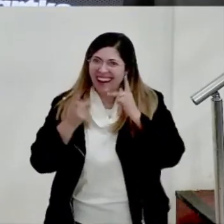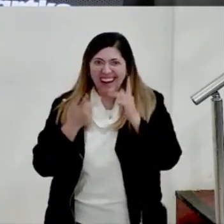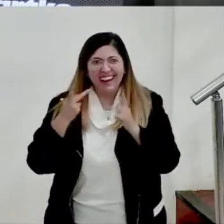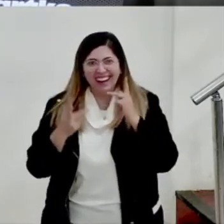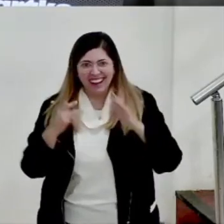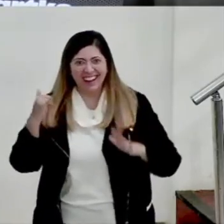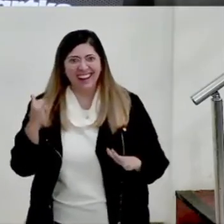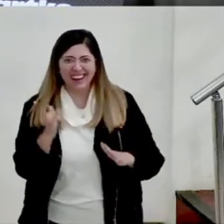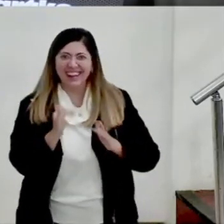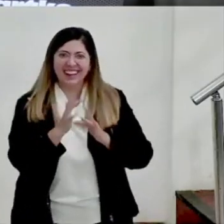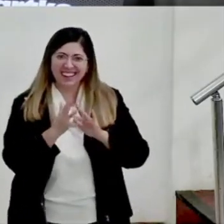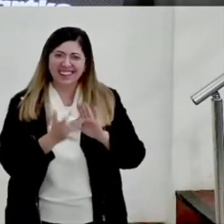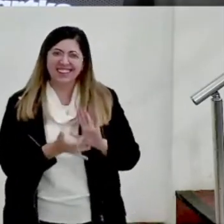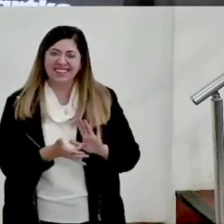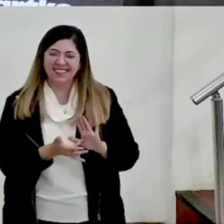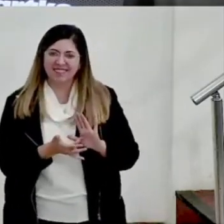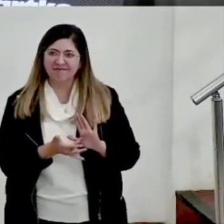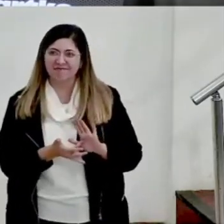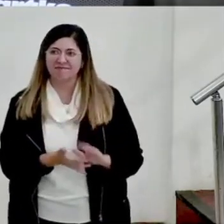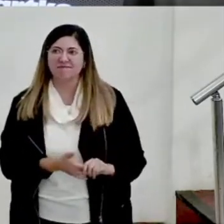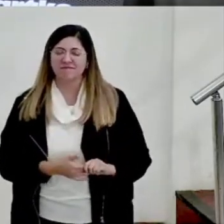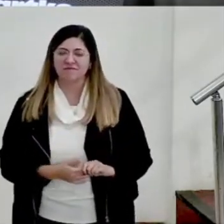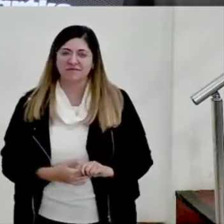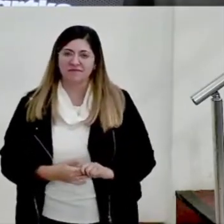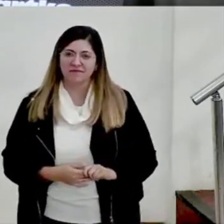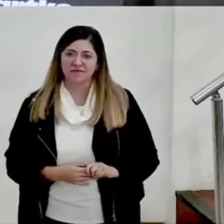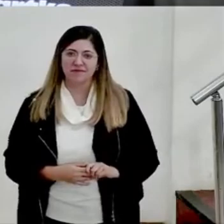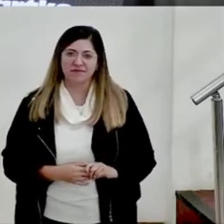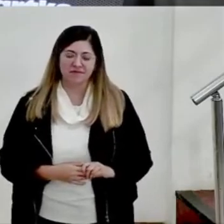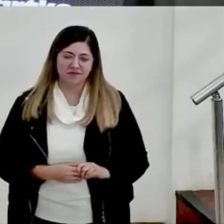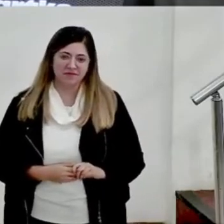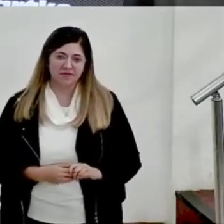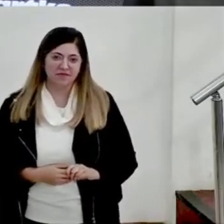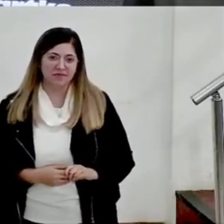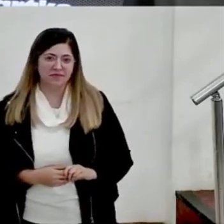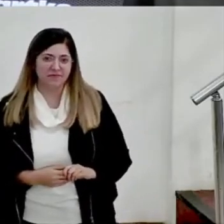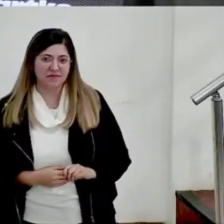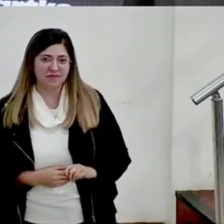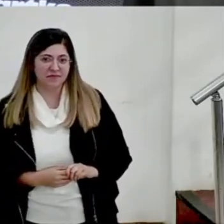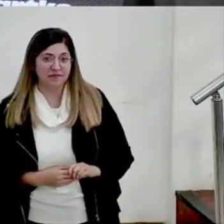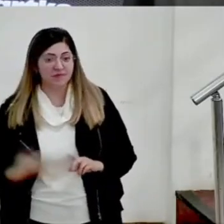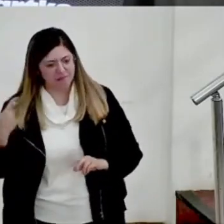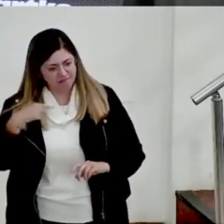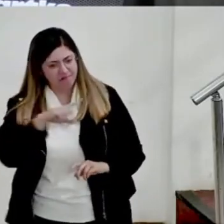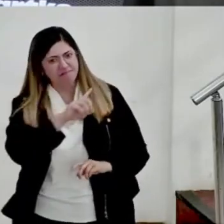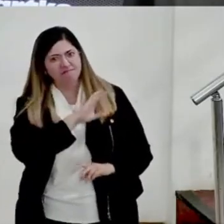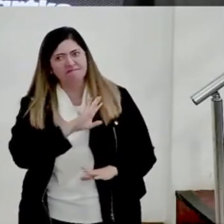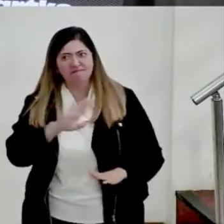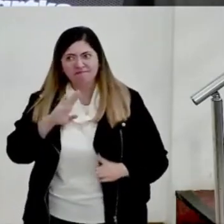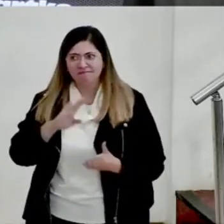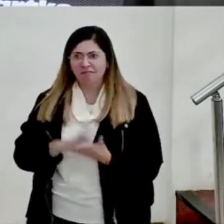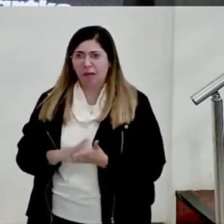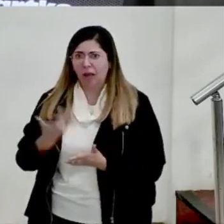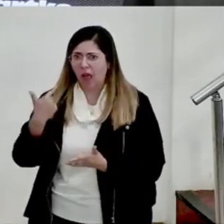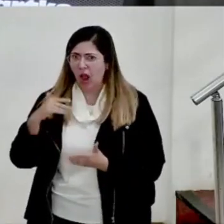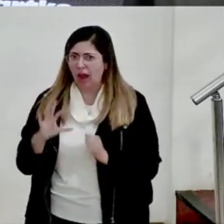benditas do Espírito Santo de Deus sobre nós. Isso significa que você não deve viver com